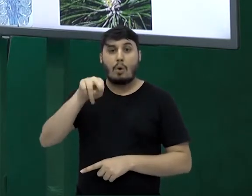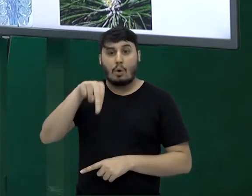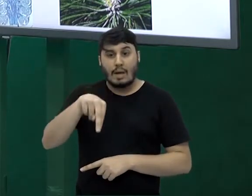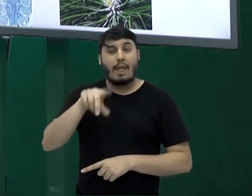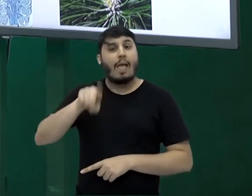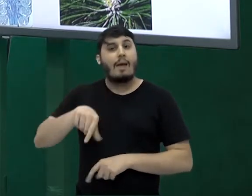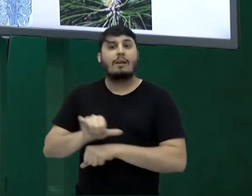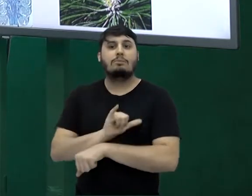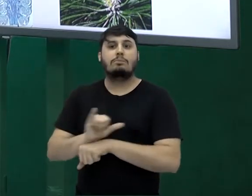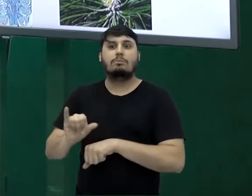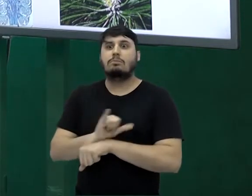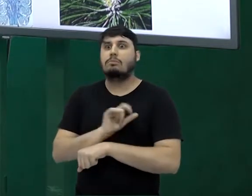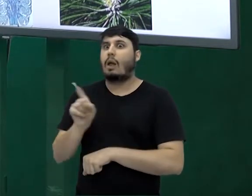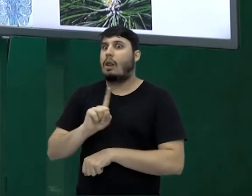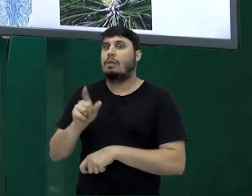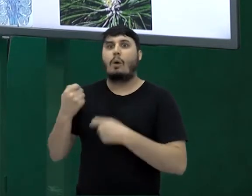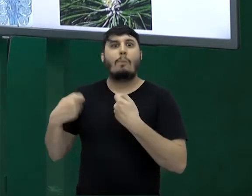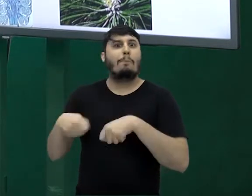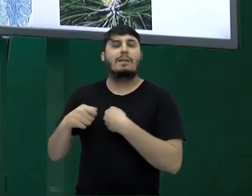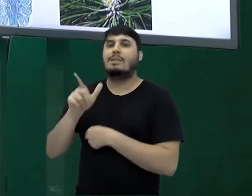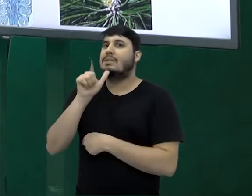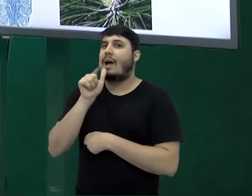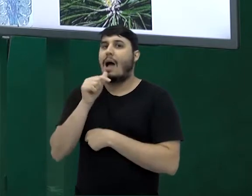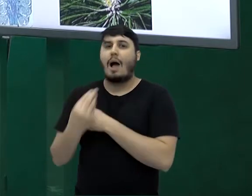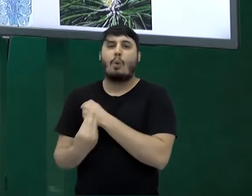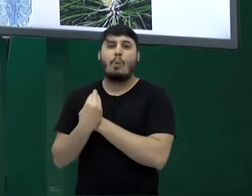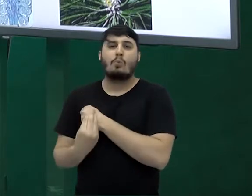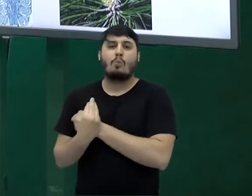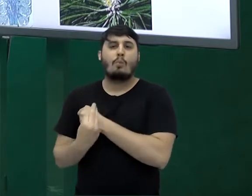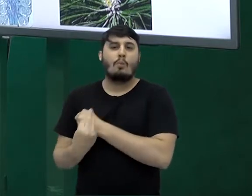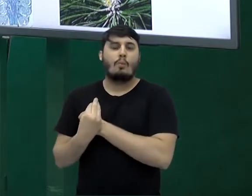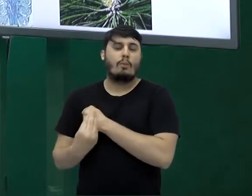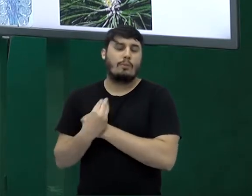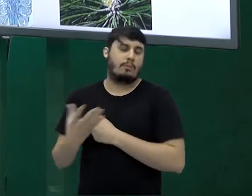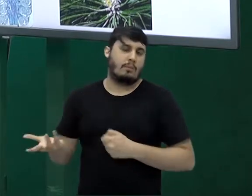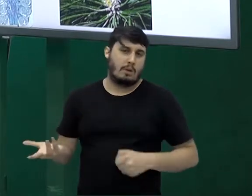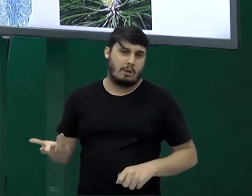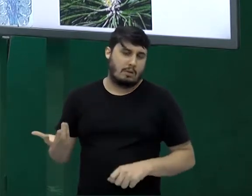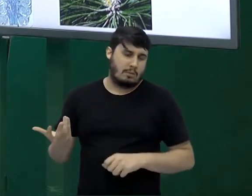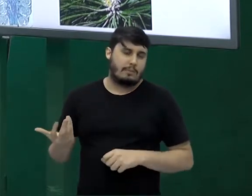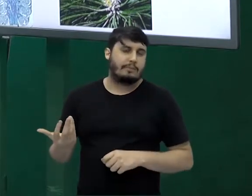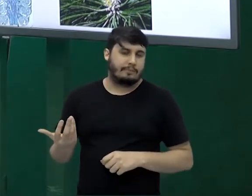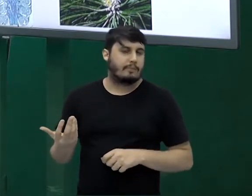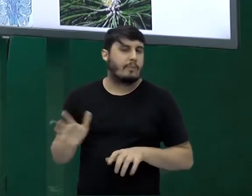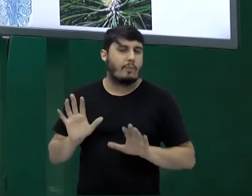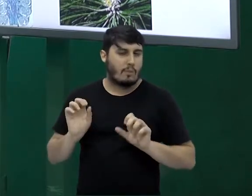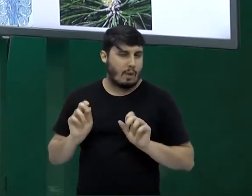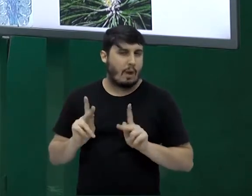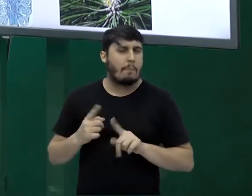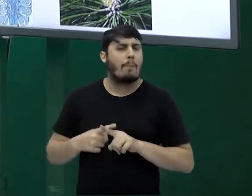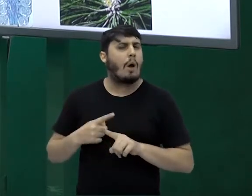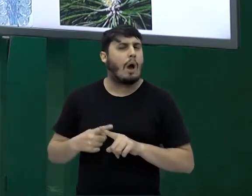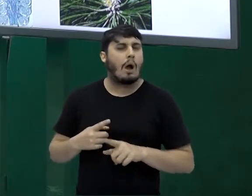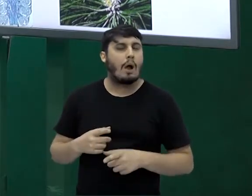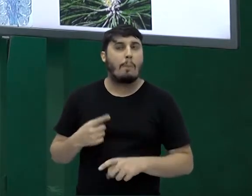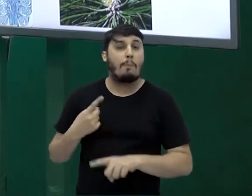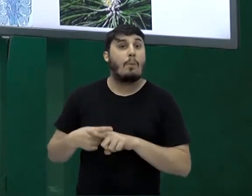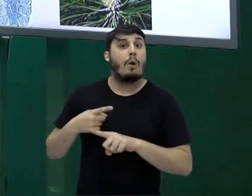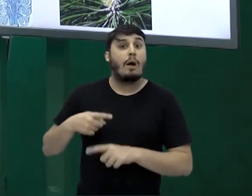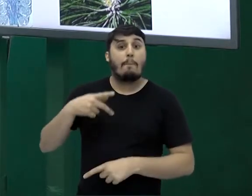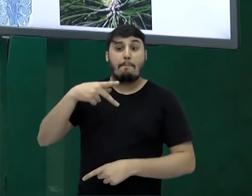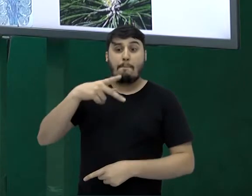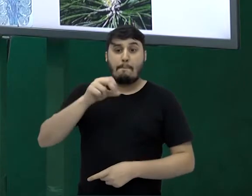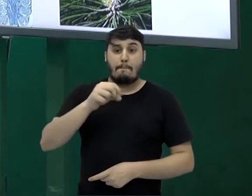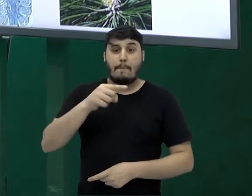O pólen é a alternativa que foi criada para que não precisasse de reprodução com